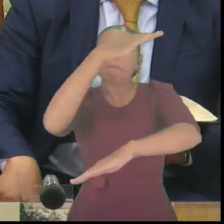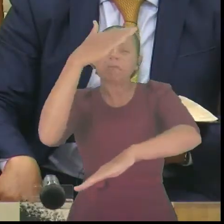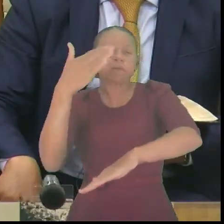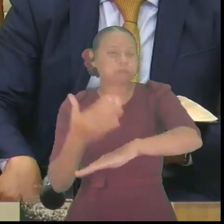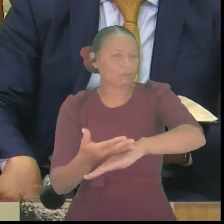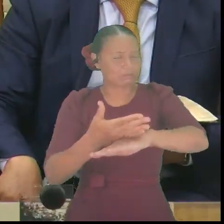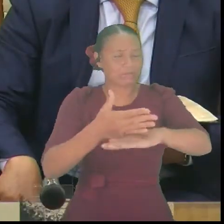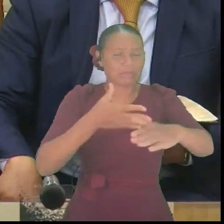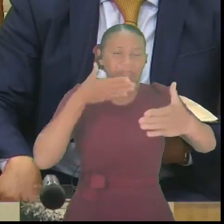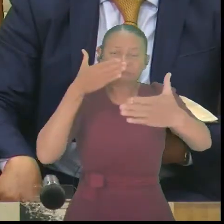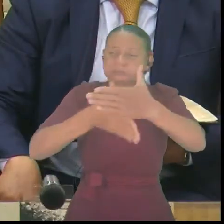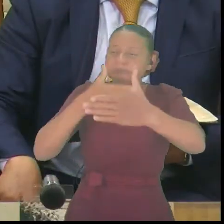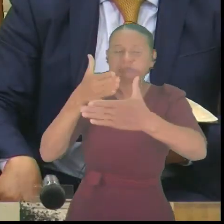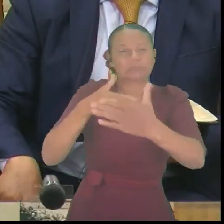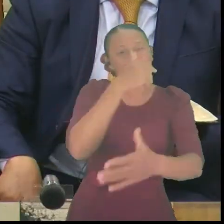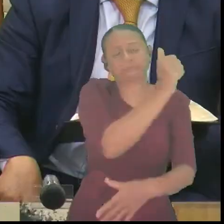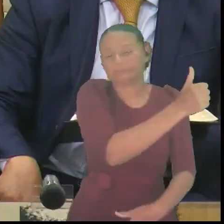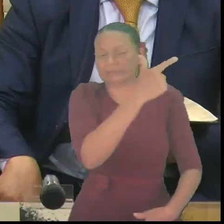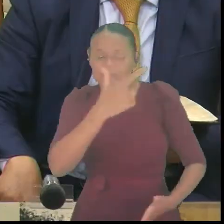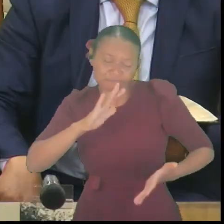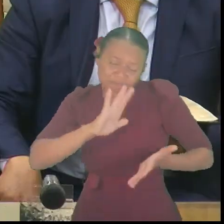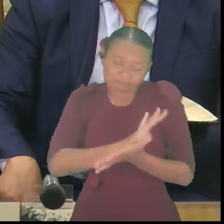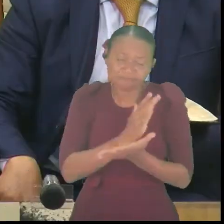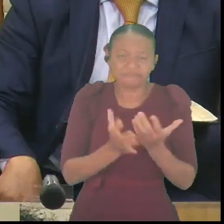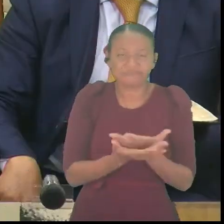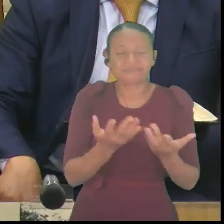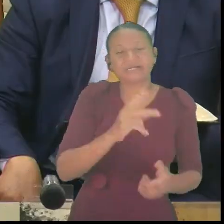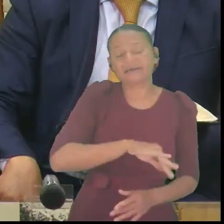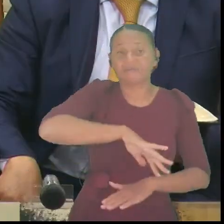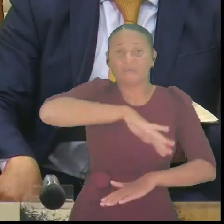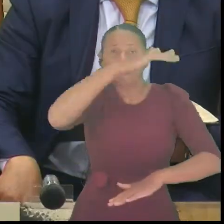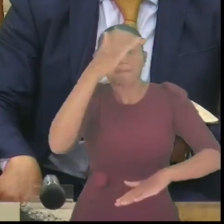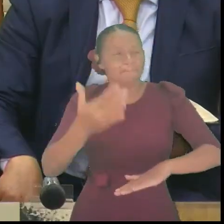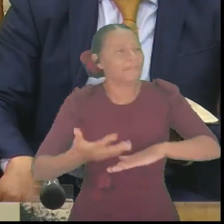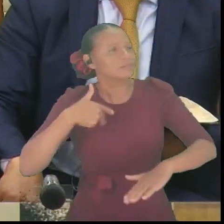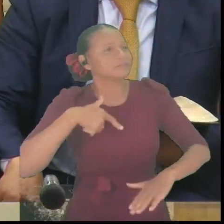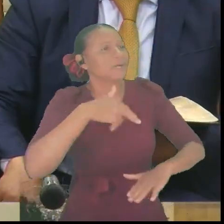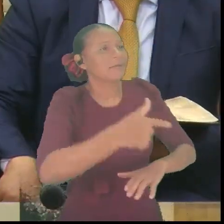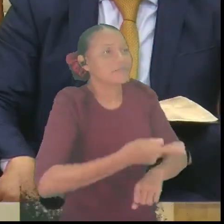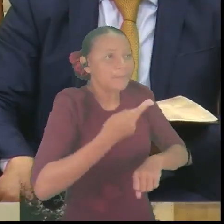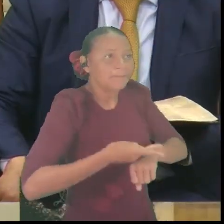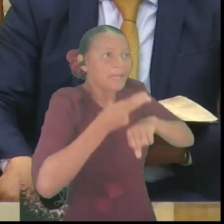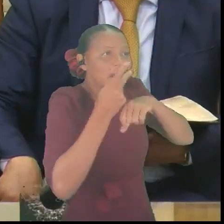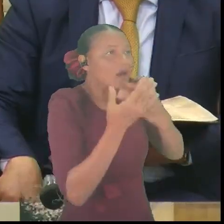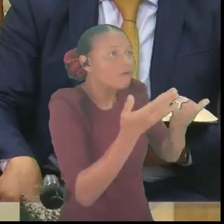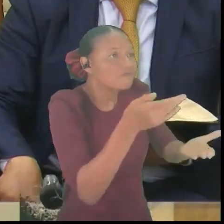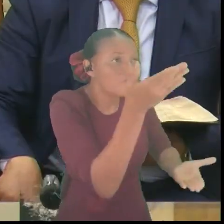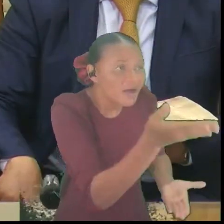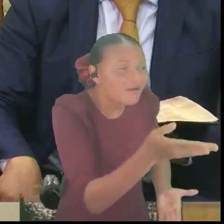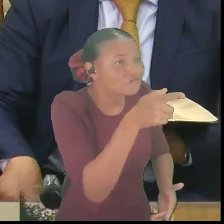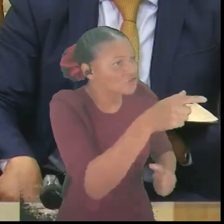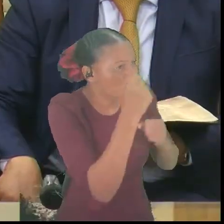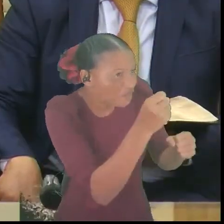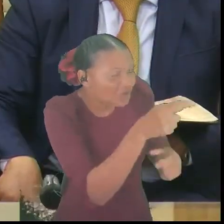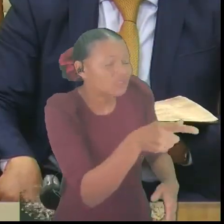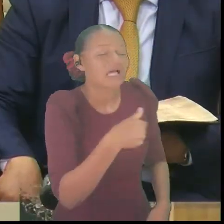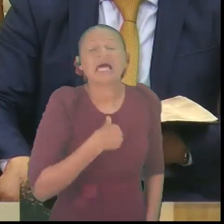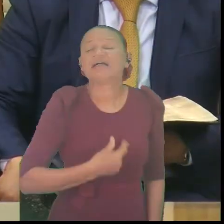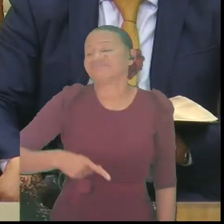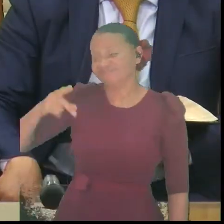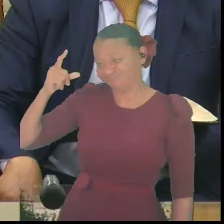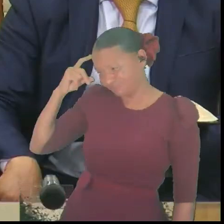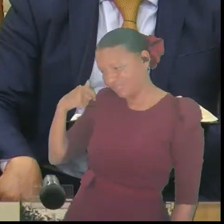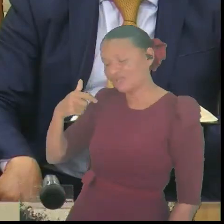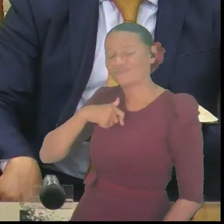as montanhas são mais fortes, elas me dissipam. E então foi na montanha para dar o título a ela. Ela disse: olha, por muito tempo eu fui mais